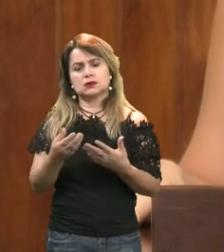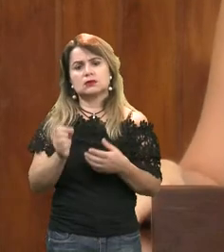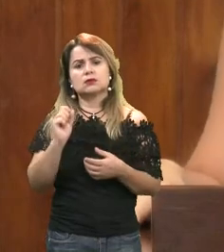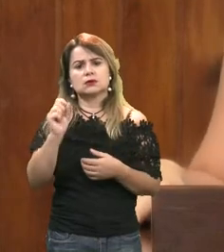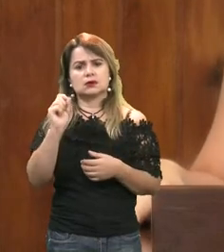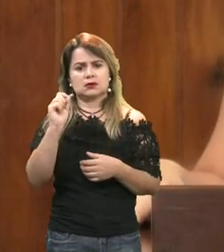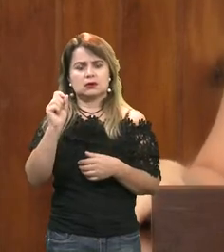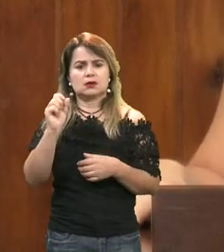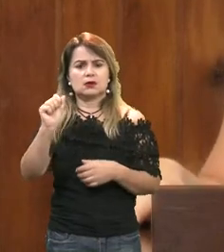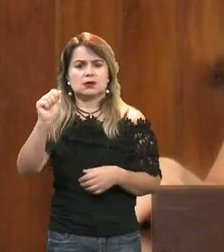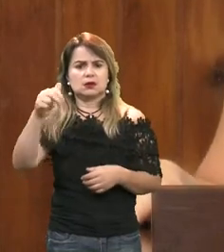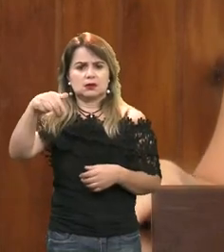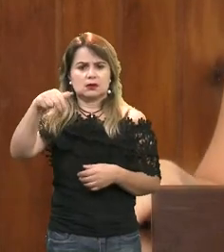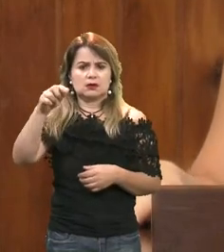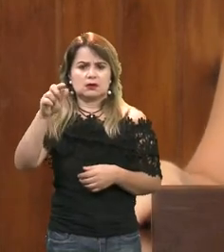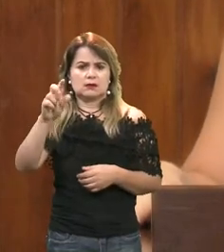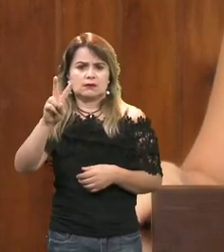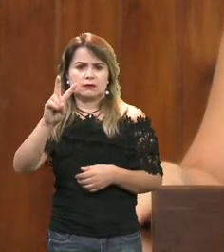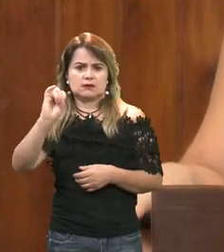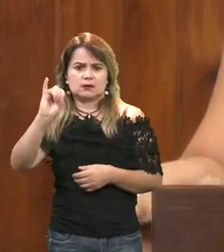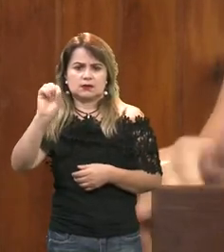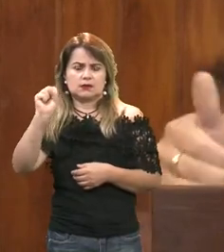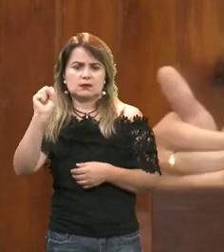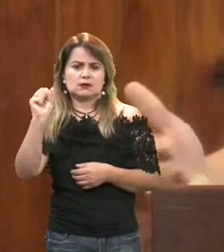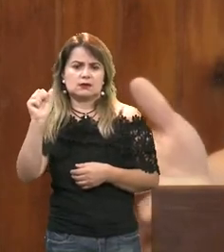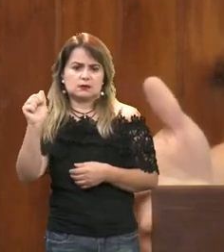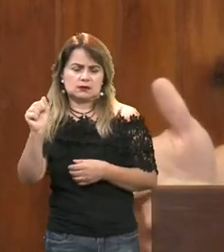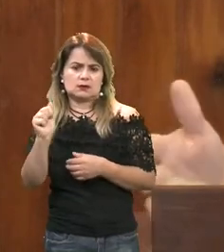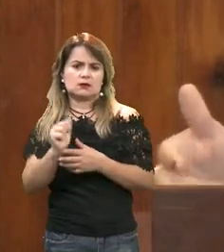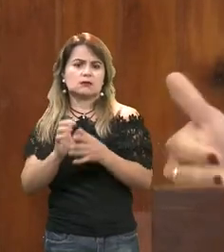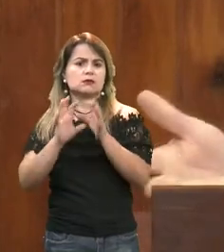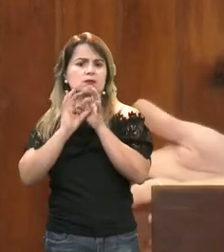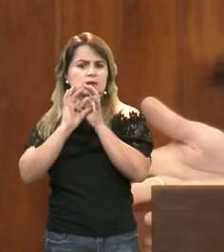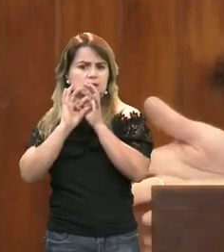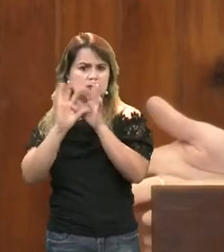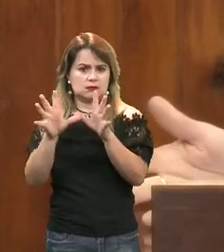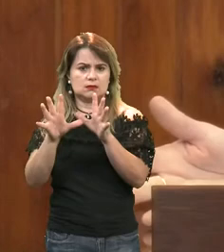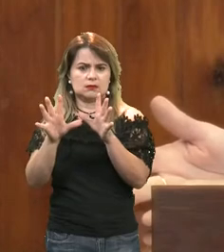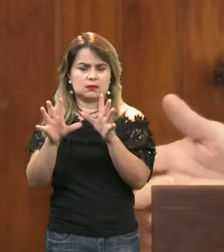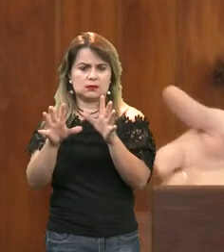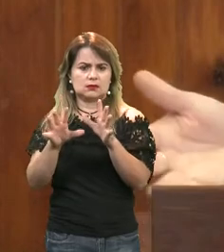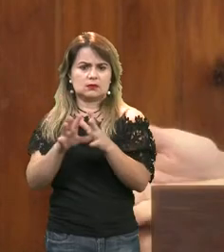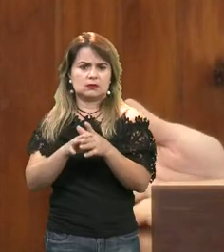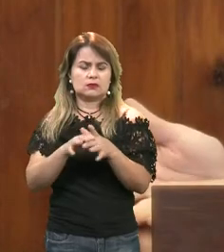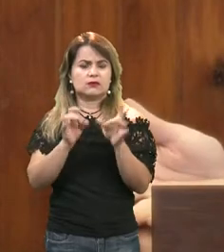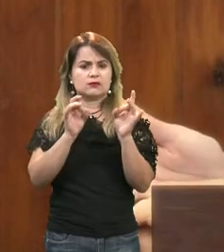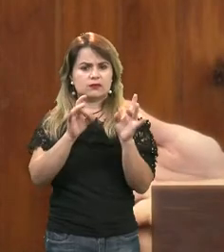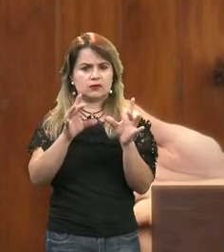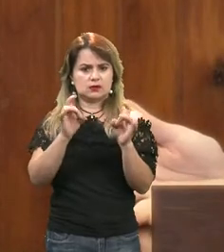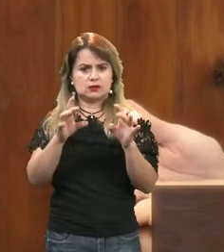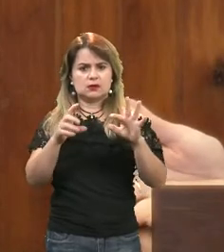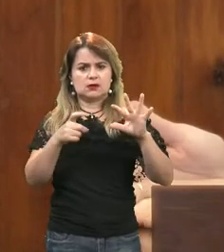recentemente? Não sei se vocês chegaram a acompanhar. Ela autorizou a venda da cannabis